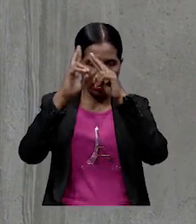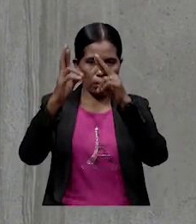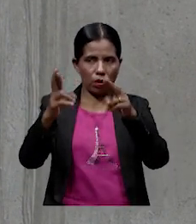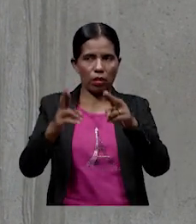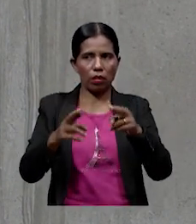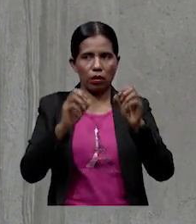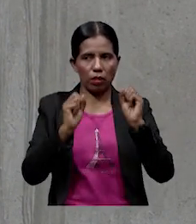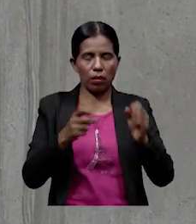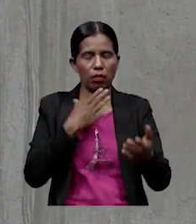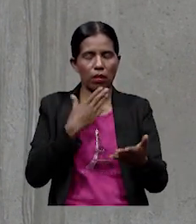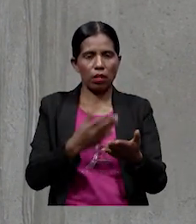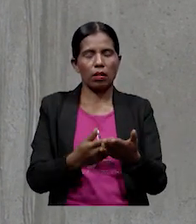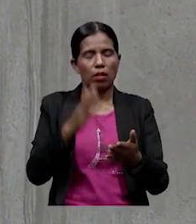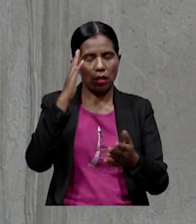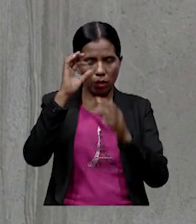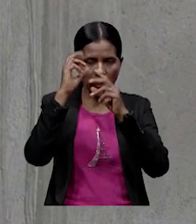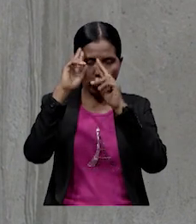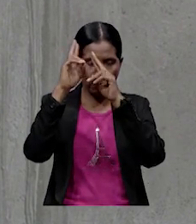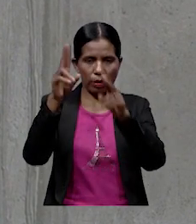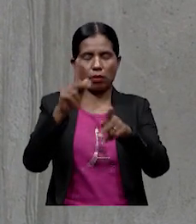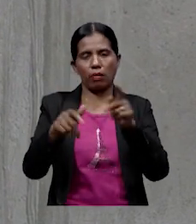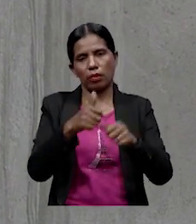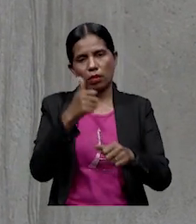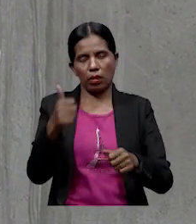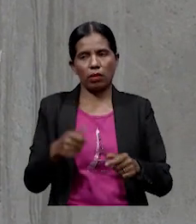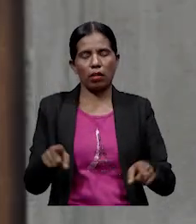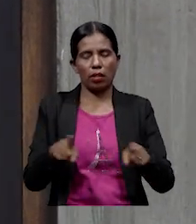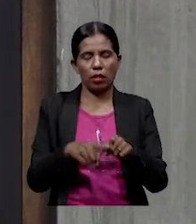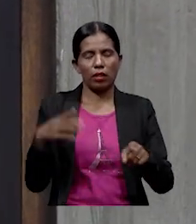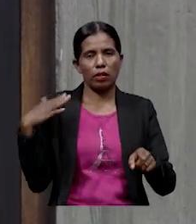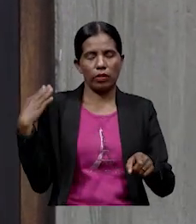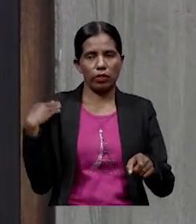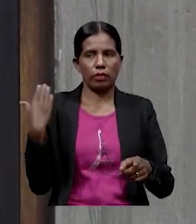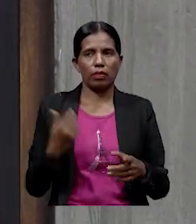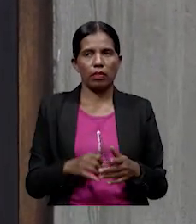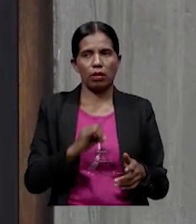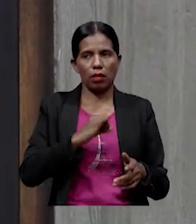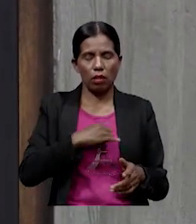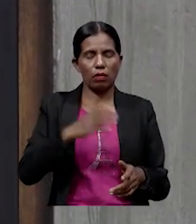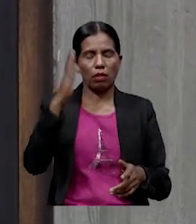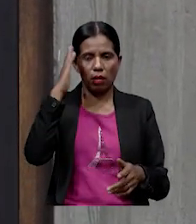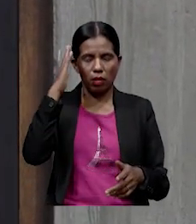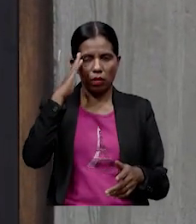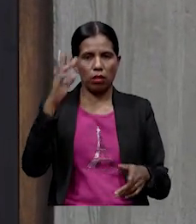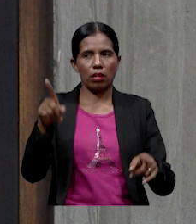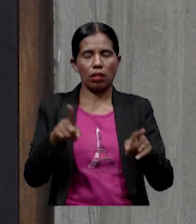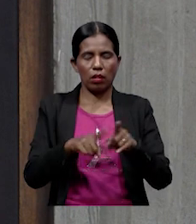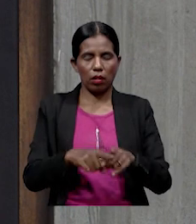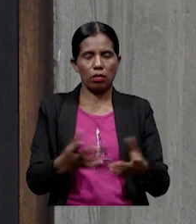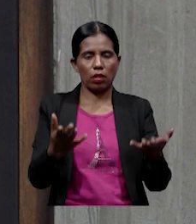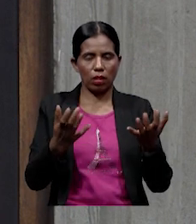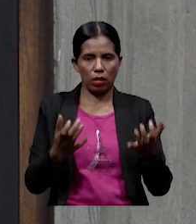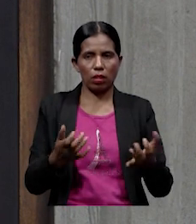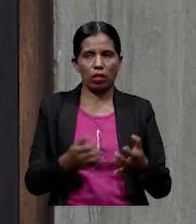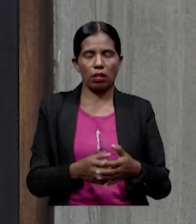que considerar, vamos dizer assim, e a nessa jovem, ao noi, ao nem vontade de